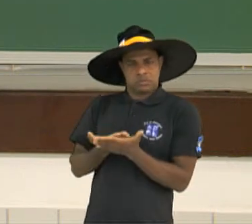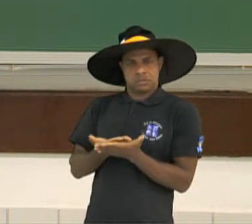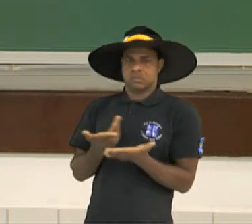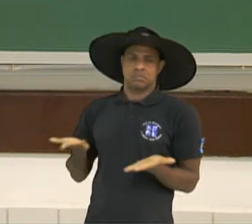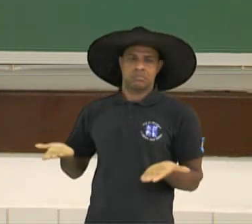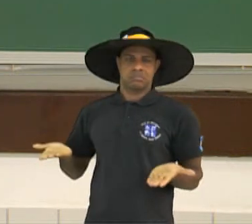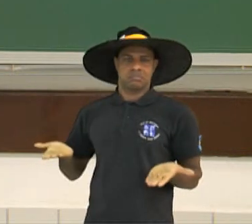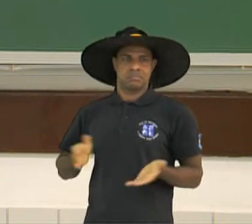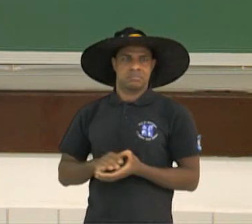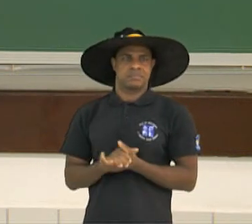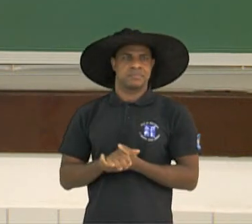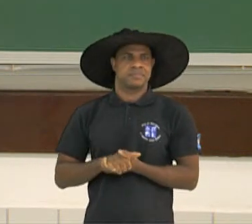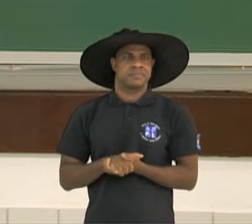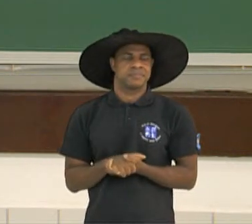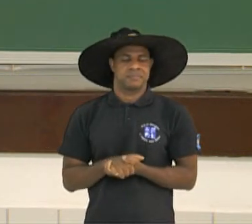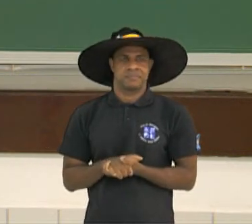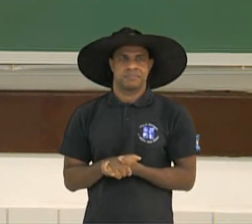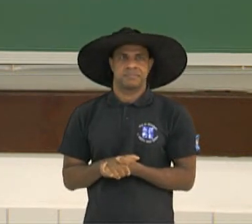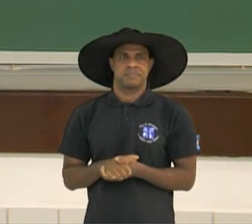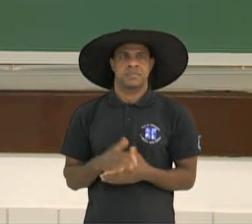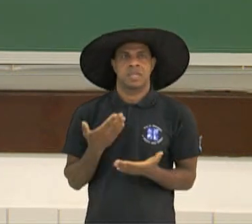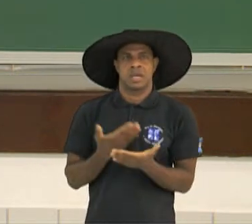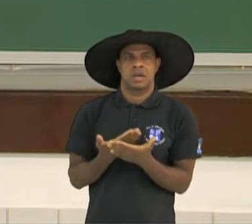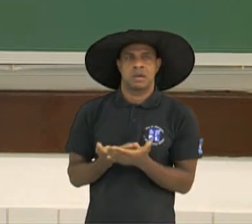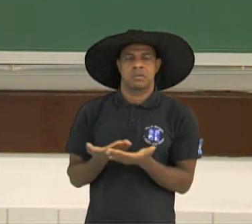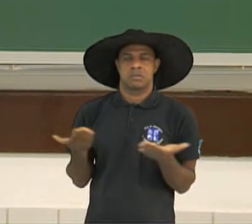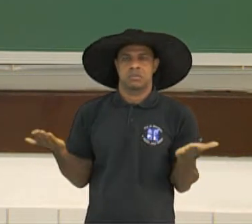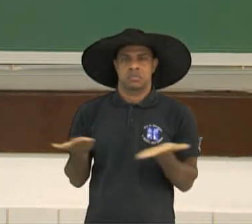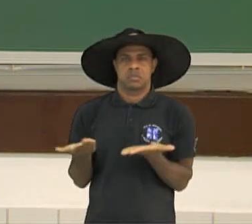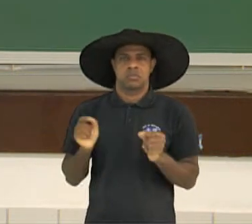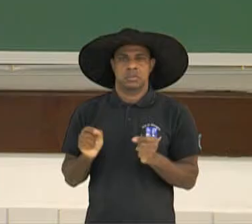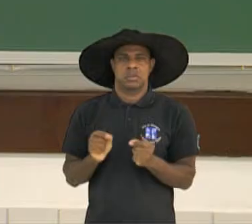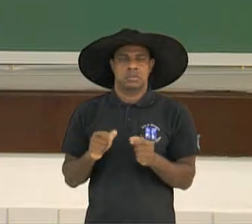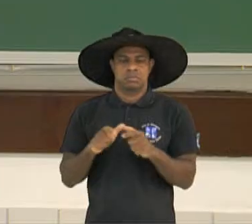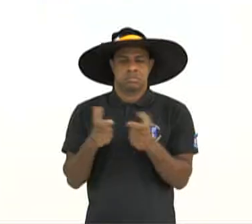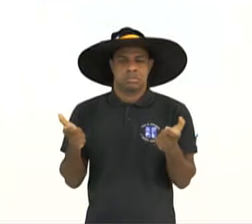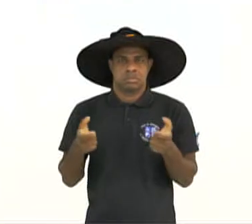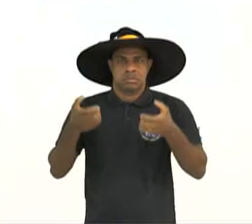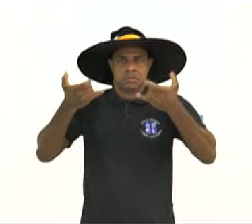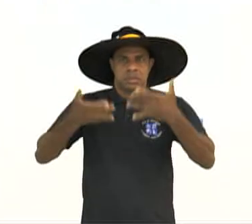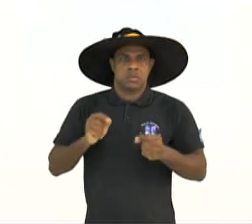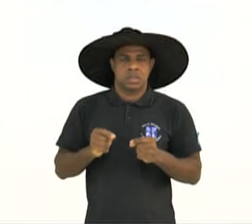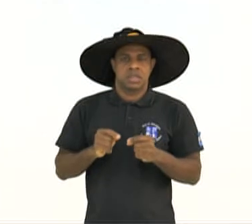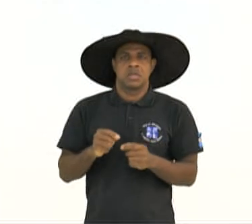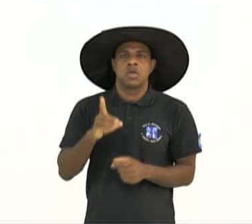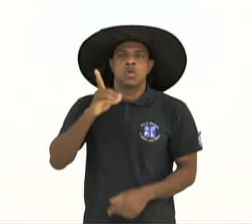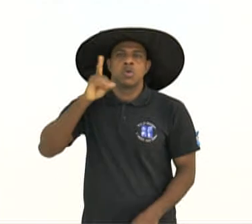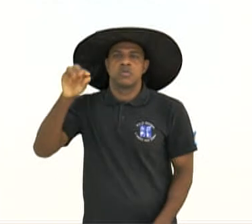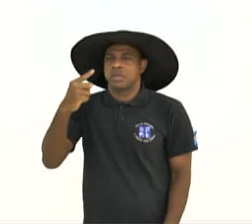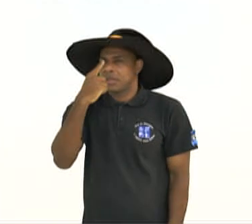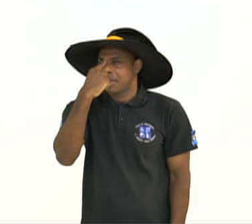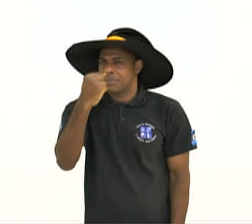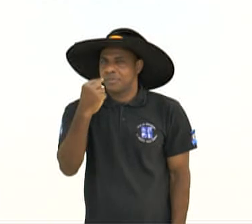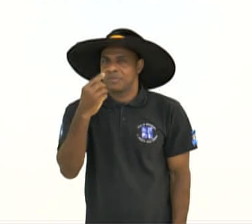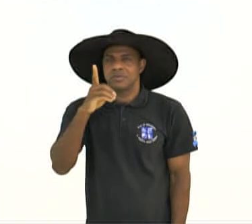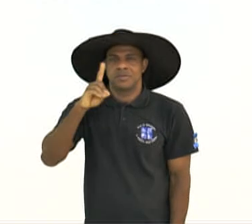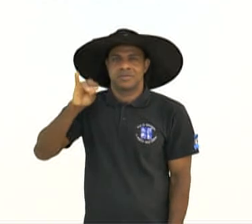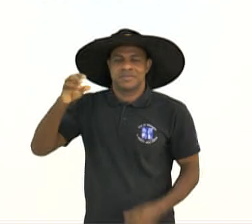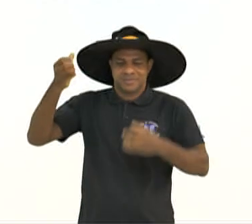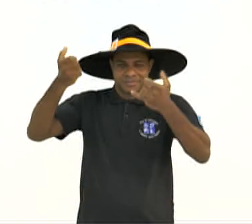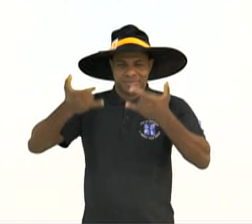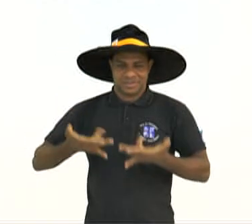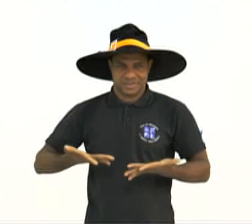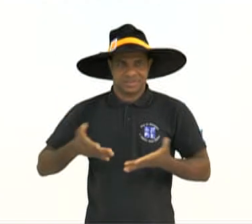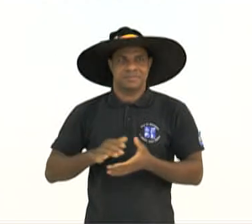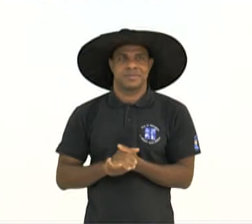ok? Na aula de hoje, falamos sobre o Halloween, citamos algumas situações, alguns símbolos